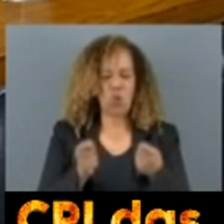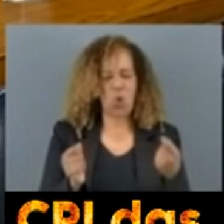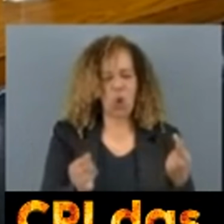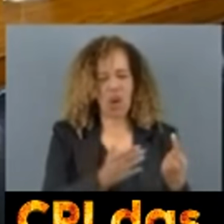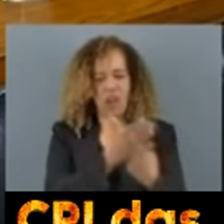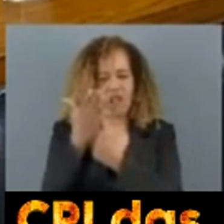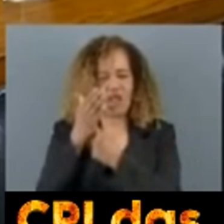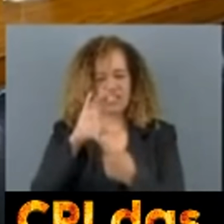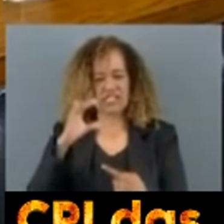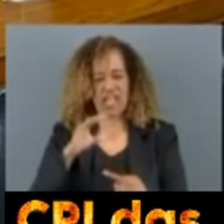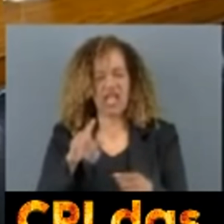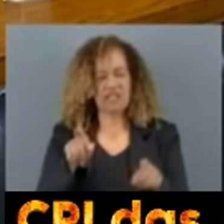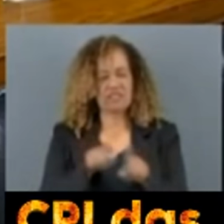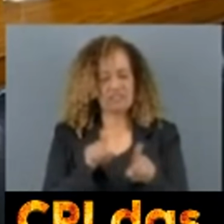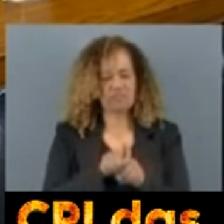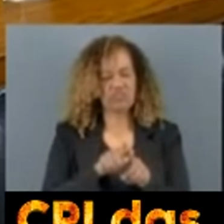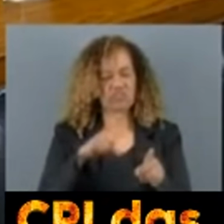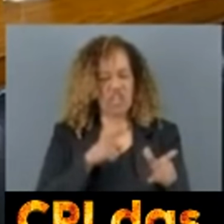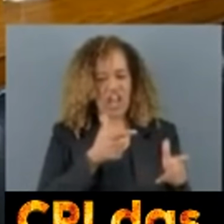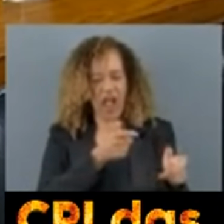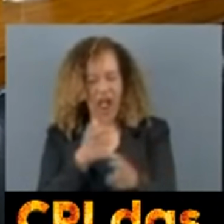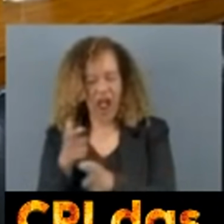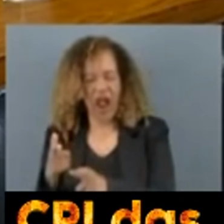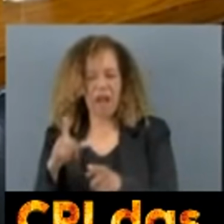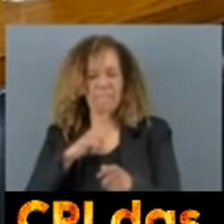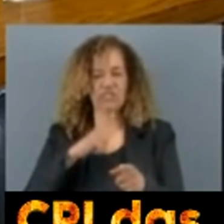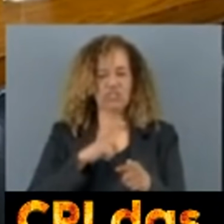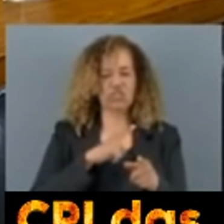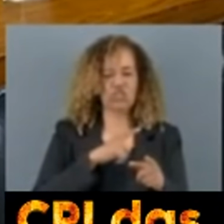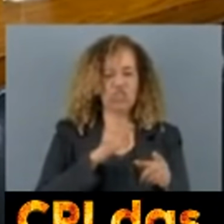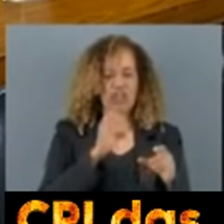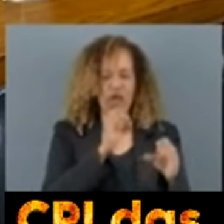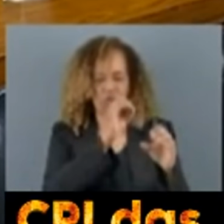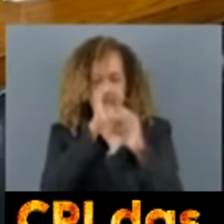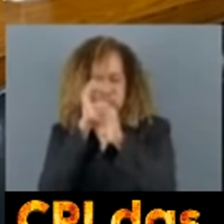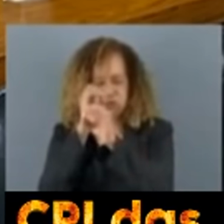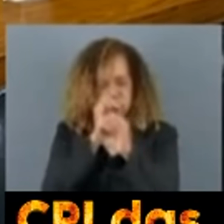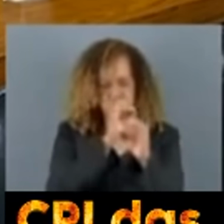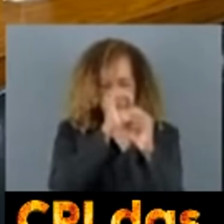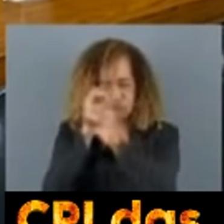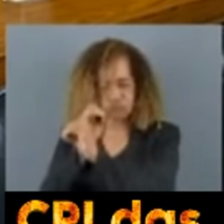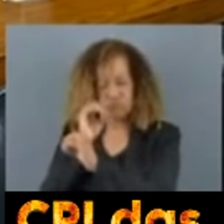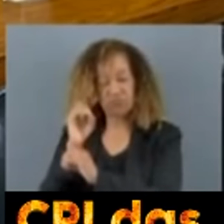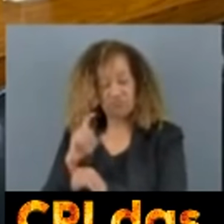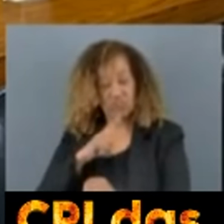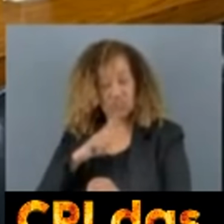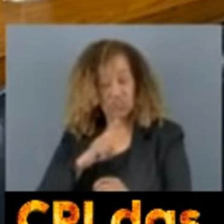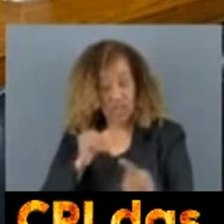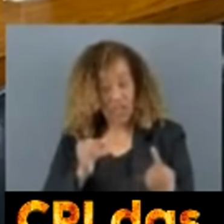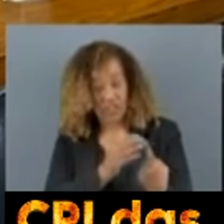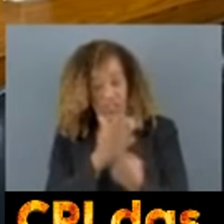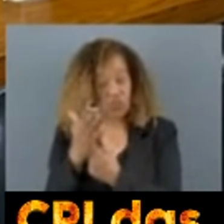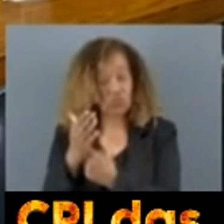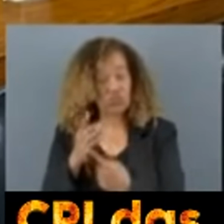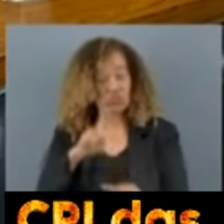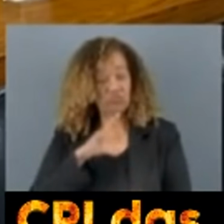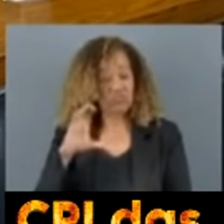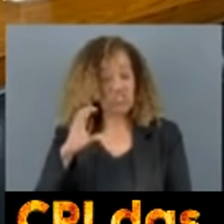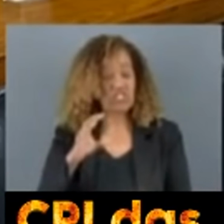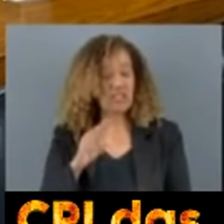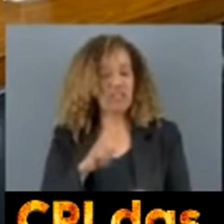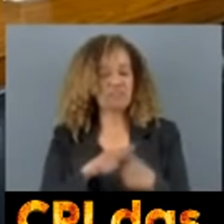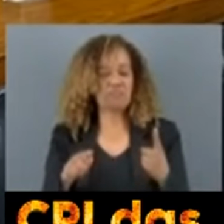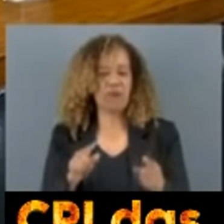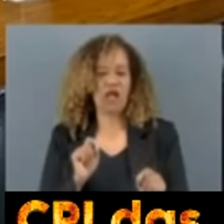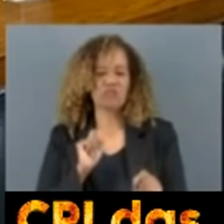bússola, dominavam a arma de fogo, dominavam a navegação e com essa ciência e essa tecnologia nos